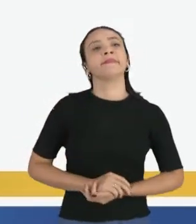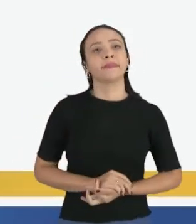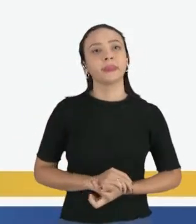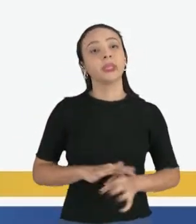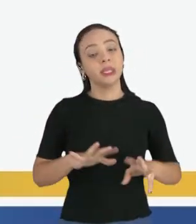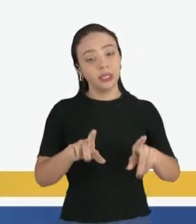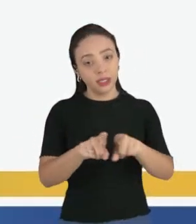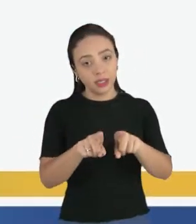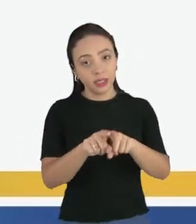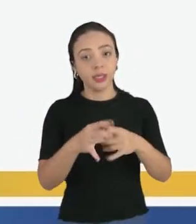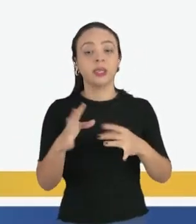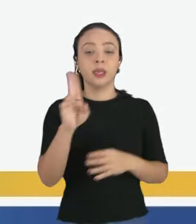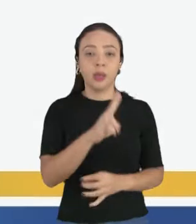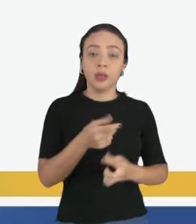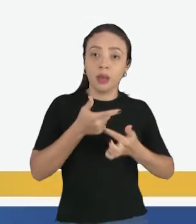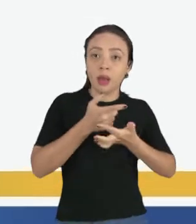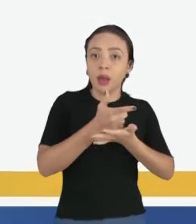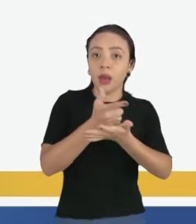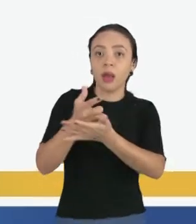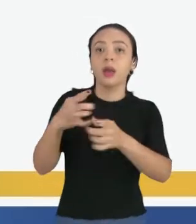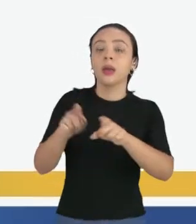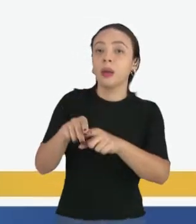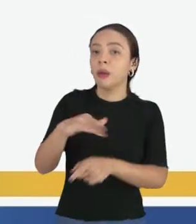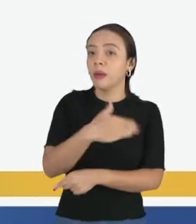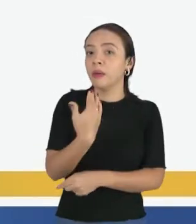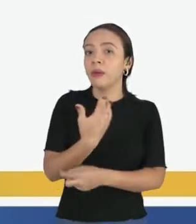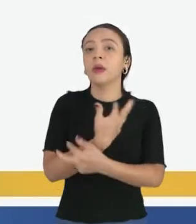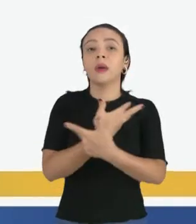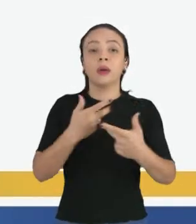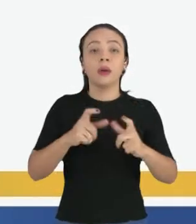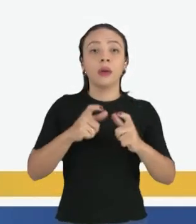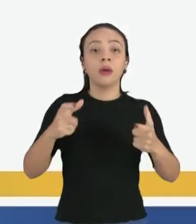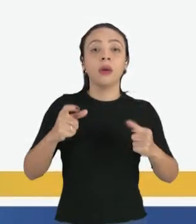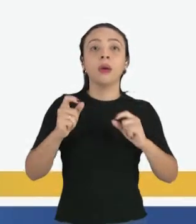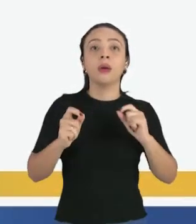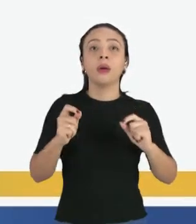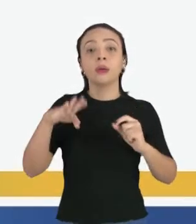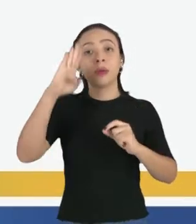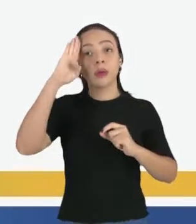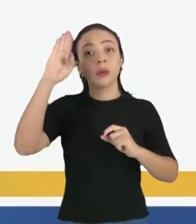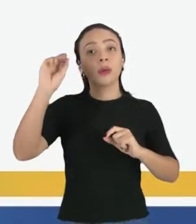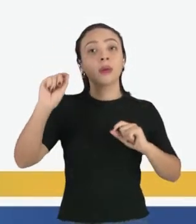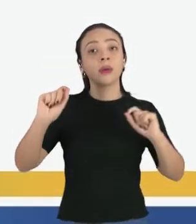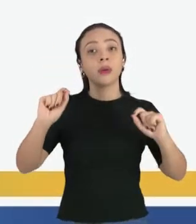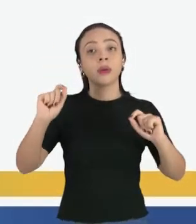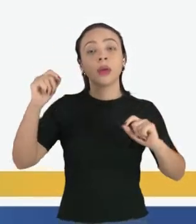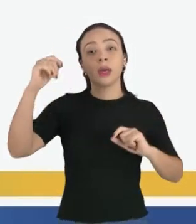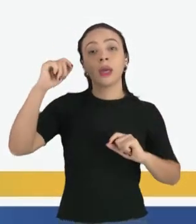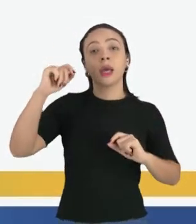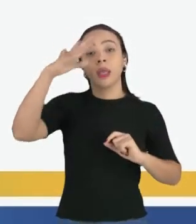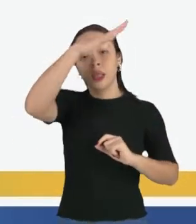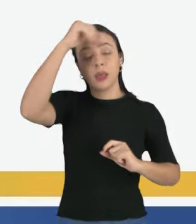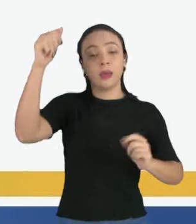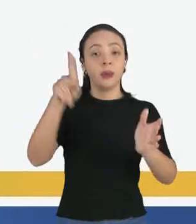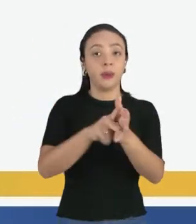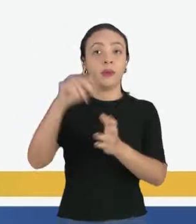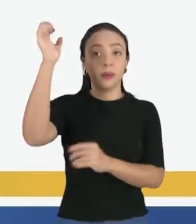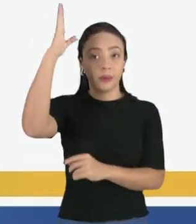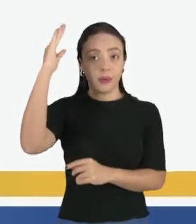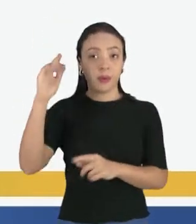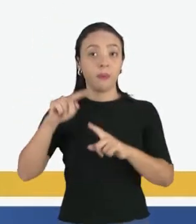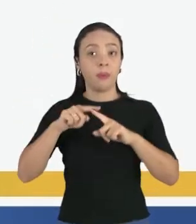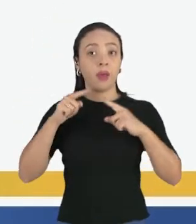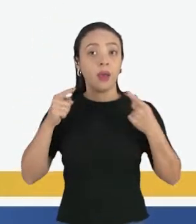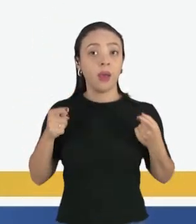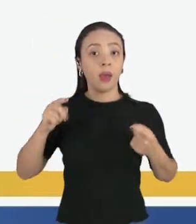até mesmo armado e morte em muitos casos, como acontece principalmente na Amazônia brasileira. Mas isso